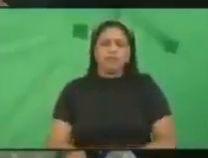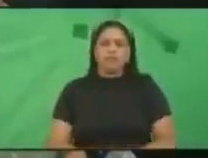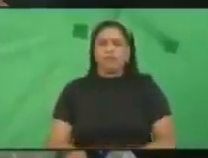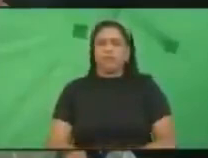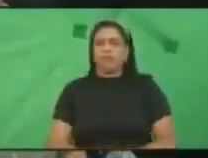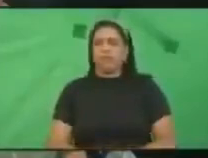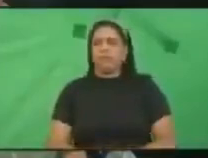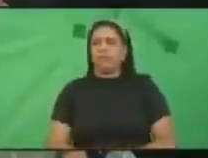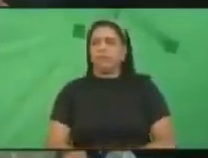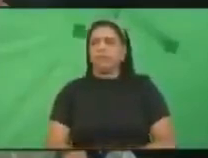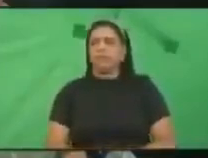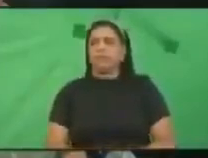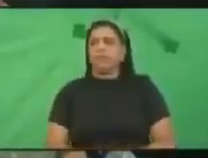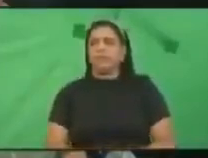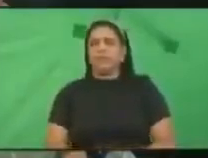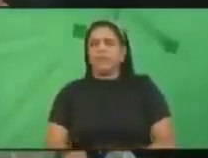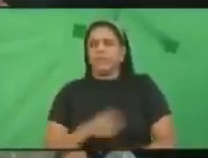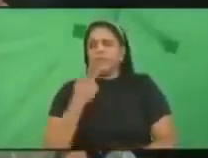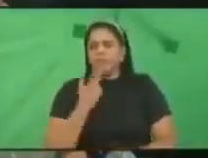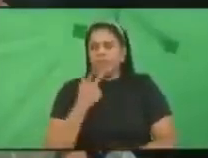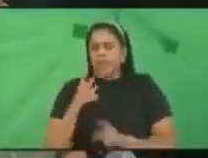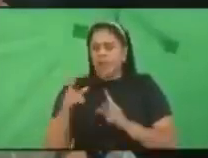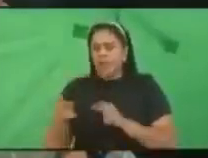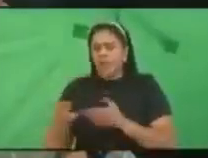Cristão não faz isso.